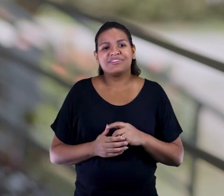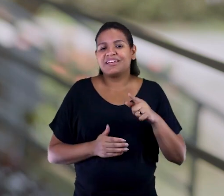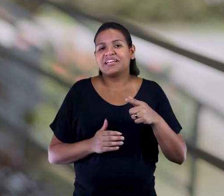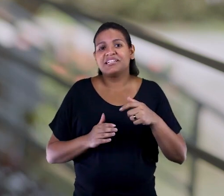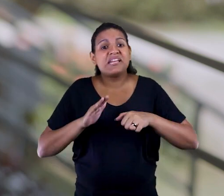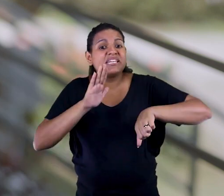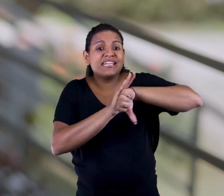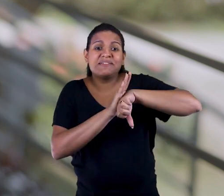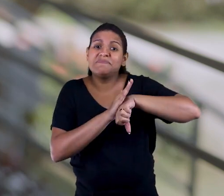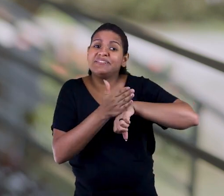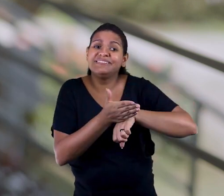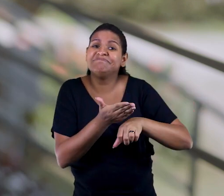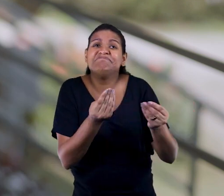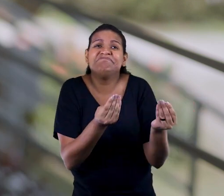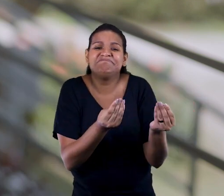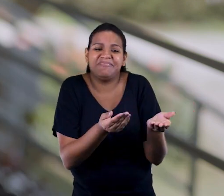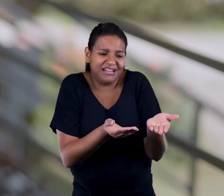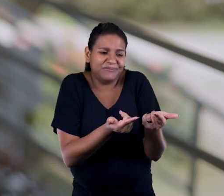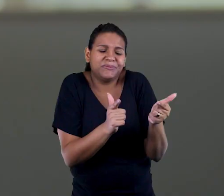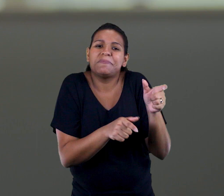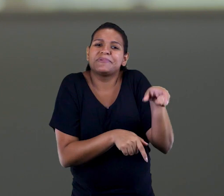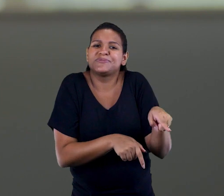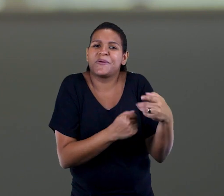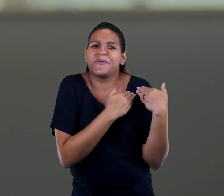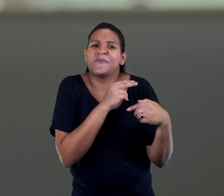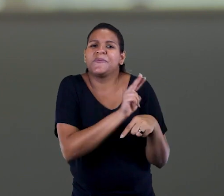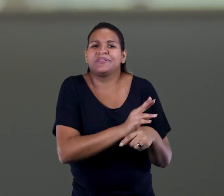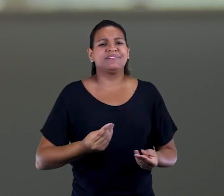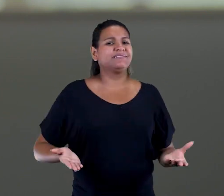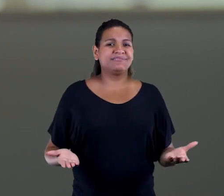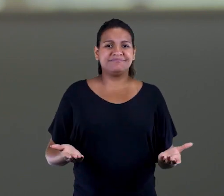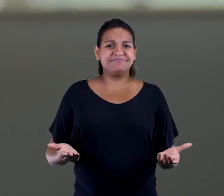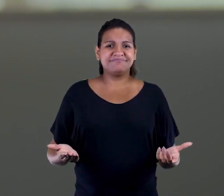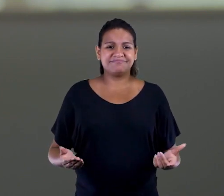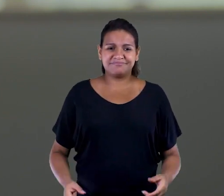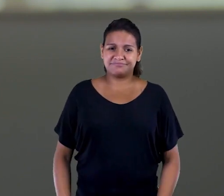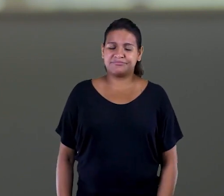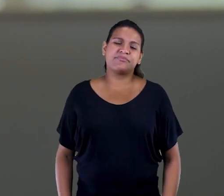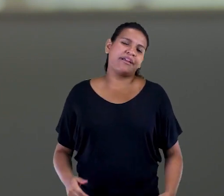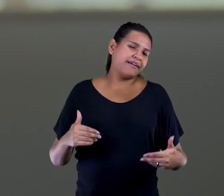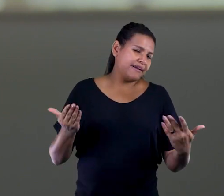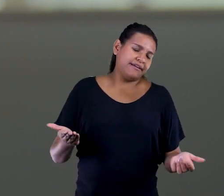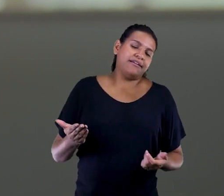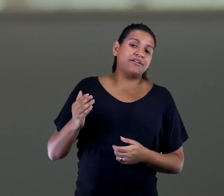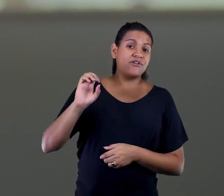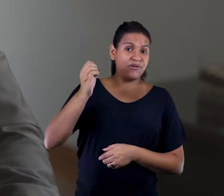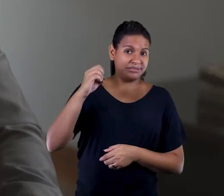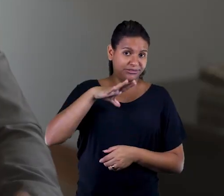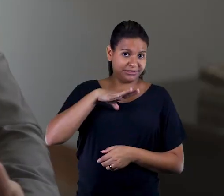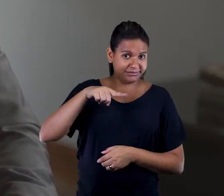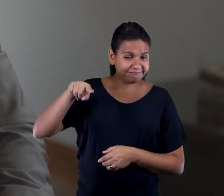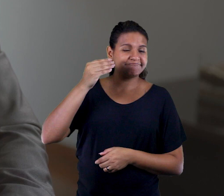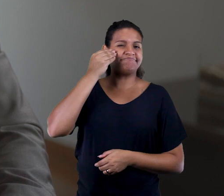único crime dele foi ter nascido e não ter tido um dono. No primeiro momento eles negaram, eles tentaram responsabilizar a cidade de Osasco